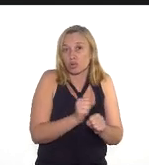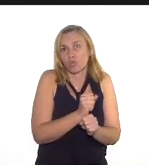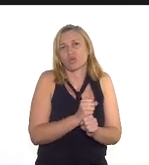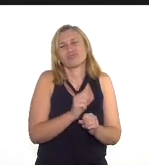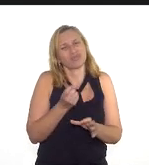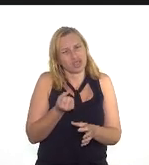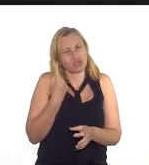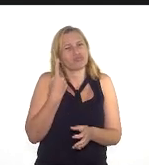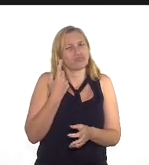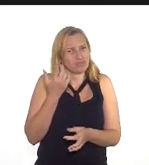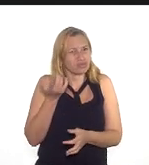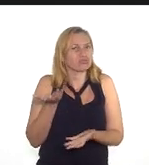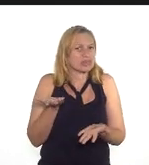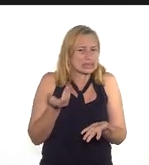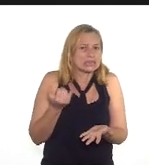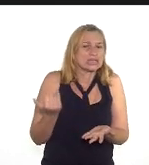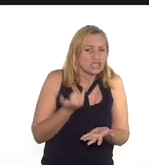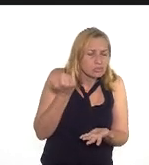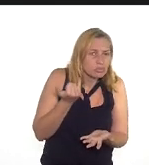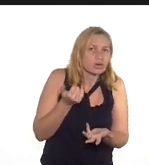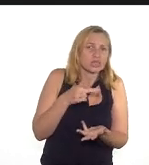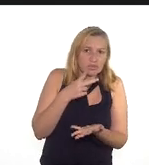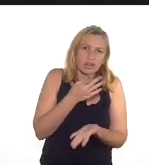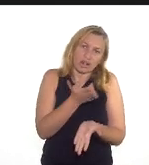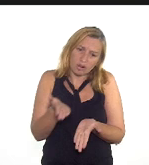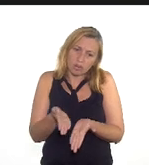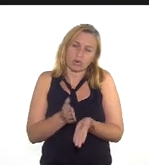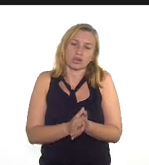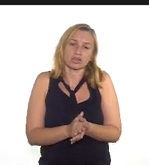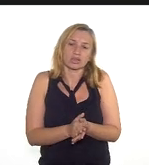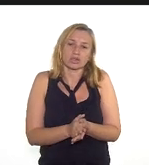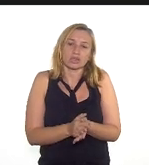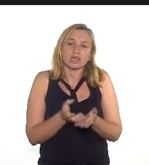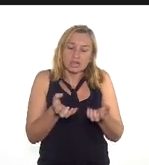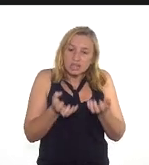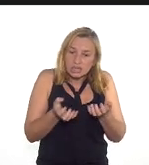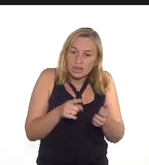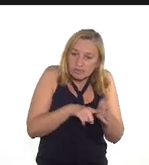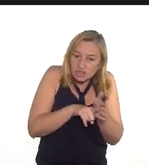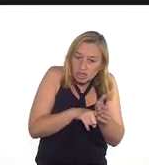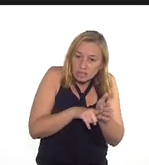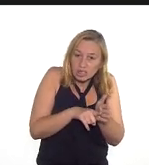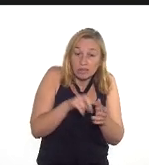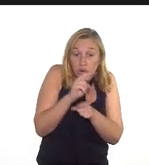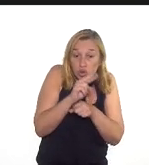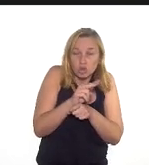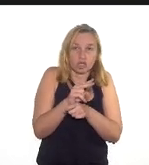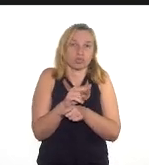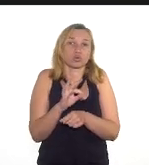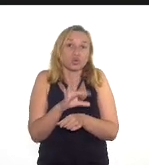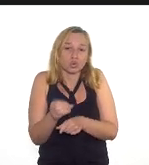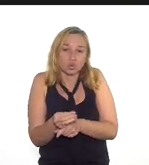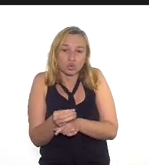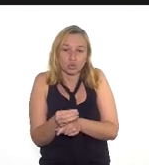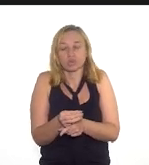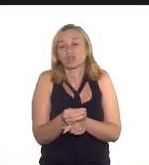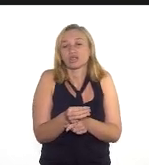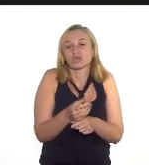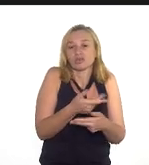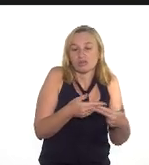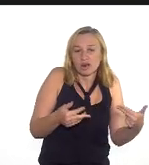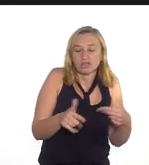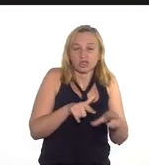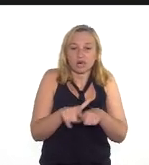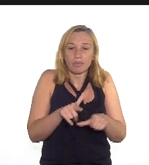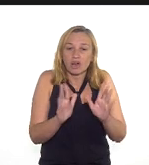também achou isso um ponto muito importante, porque o que o senhor falou agora, a gente quer meio que fiscalizar monitorando. Aliás, uma grande parte dos trabalhos